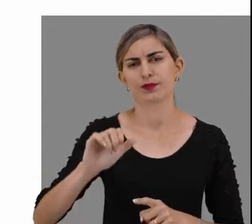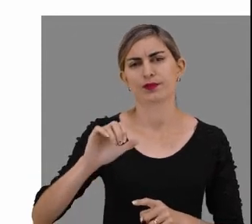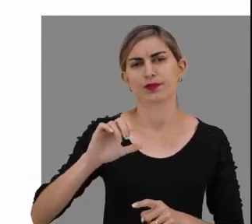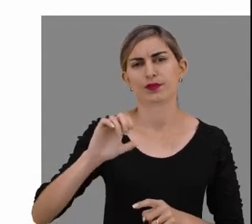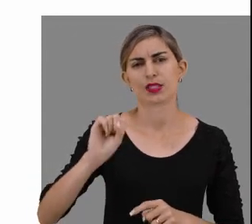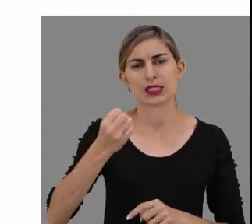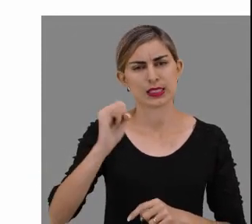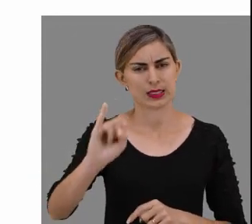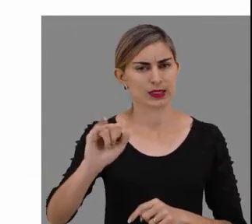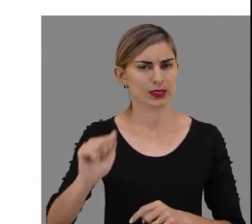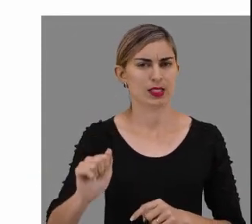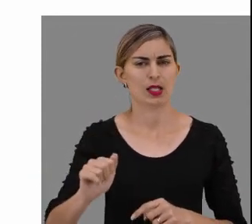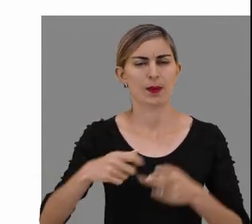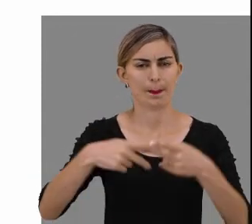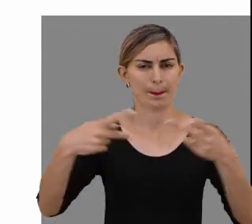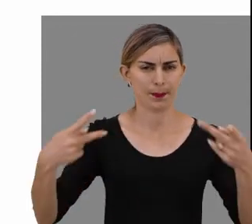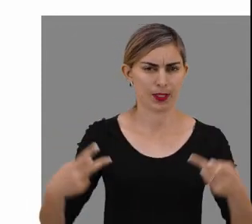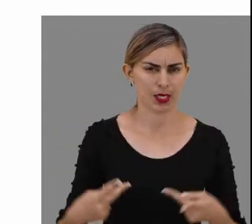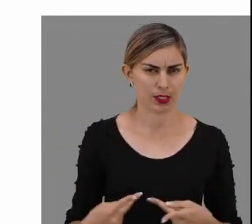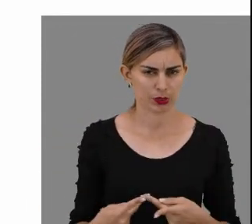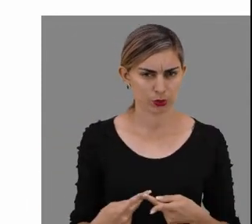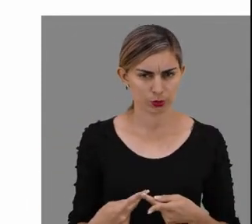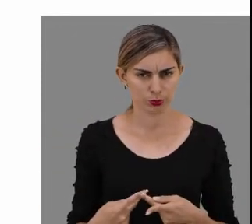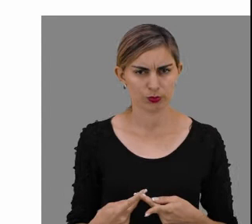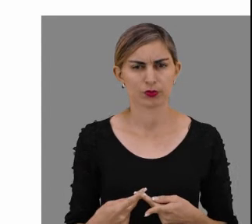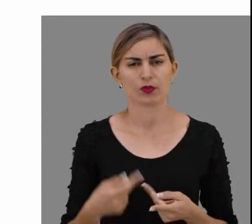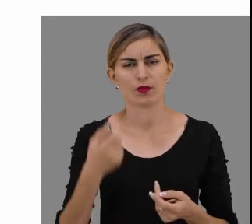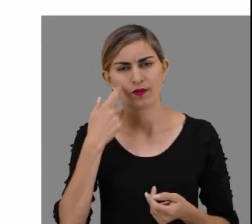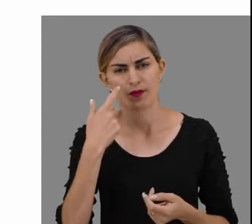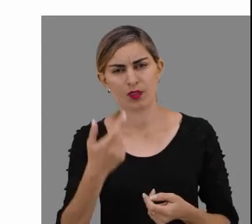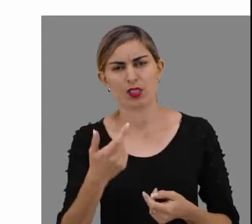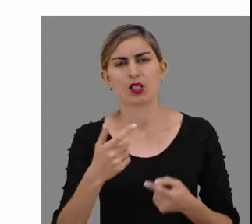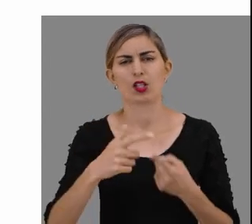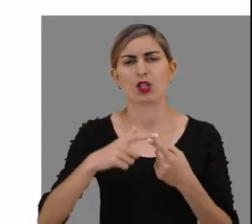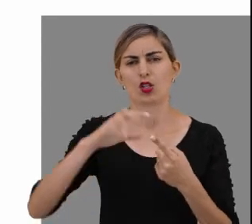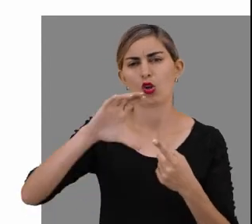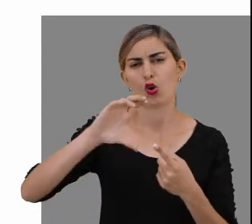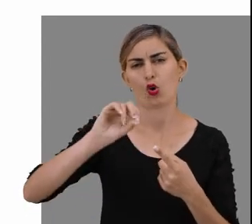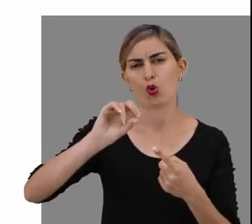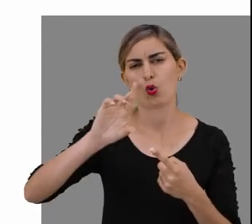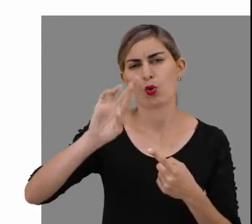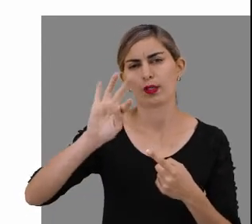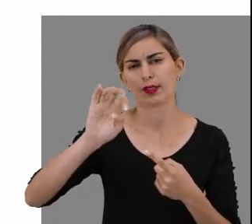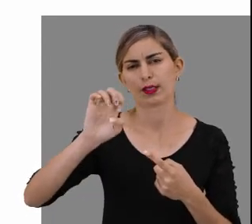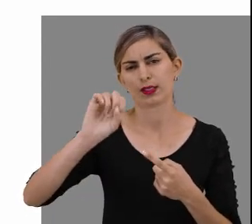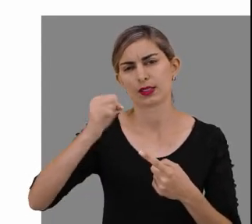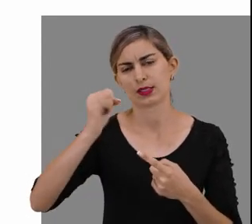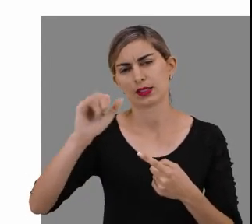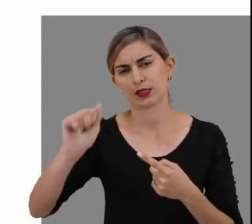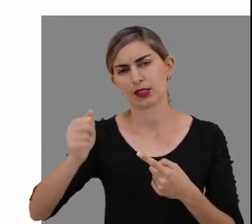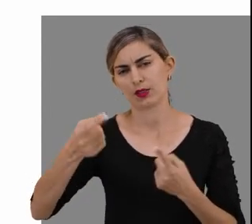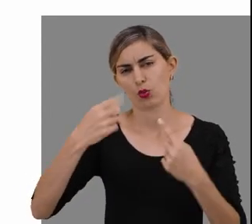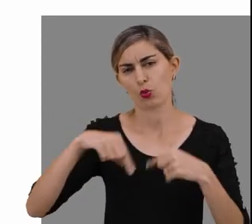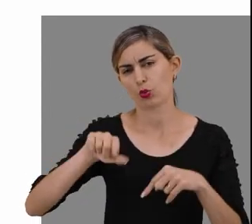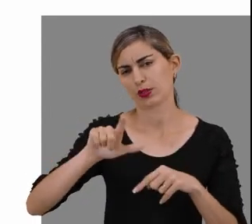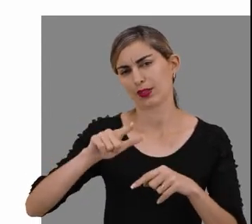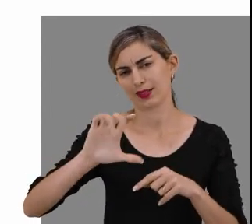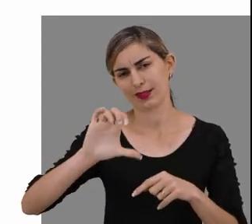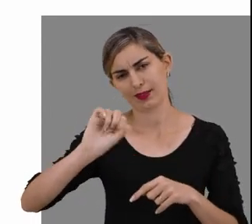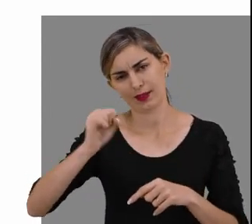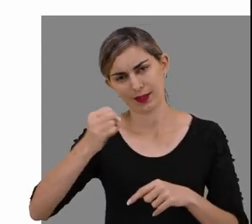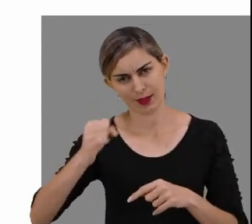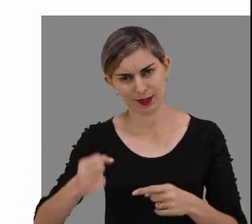uma classe que é prato, que está utilizando como atributo cortesia, que é um objeto de uma outra